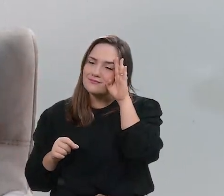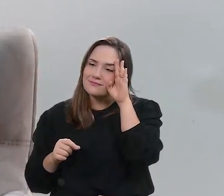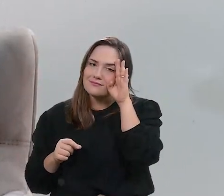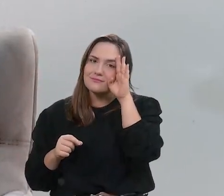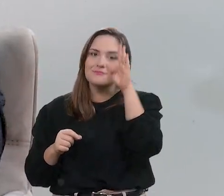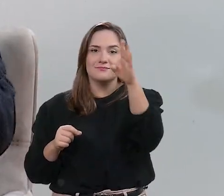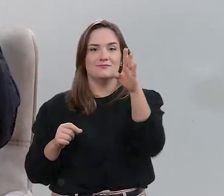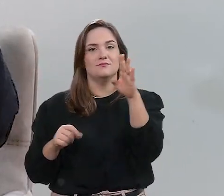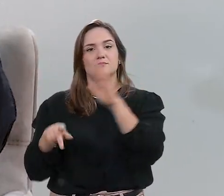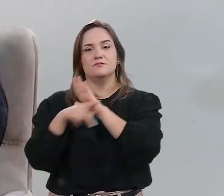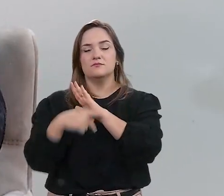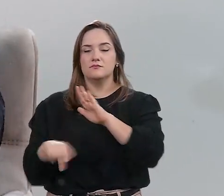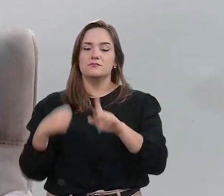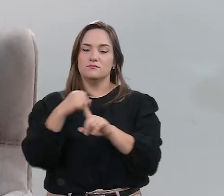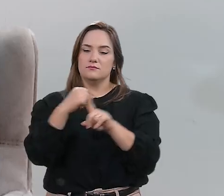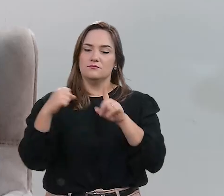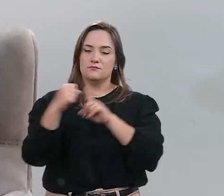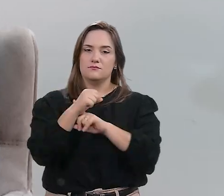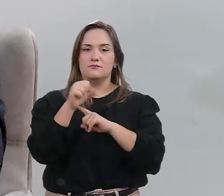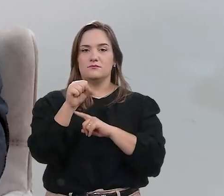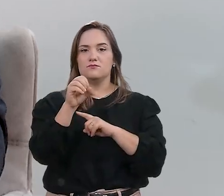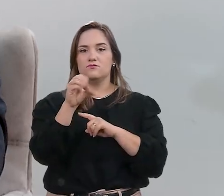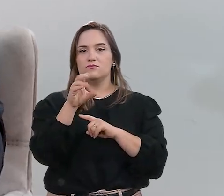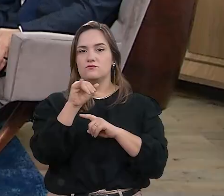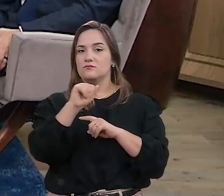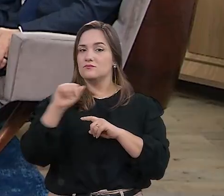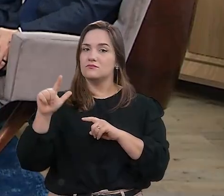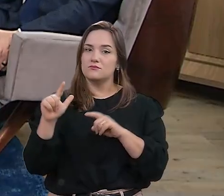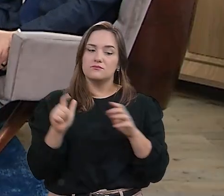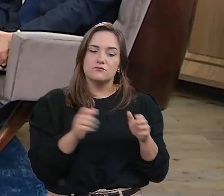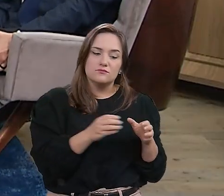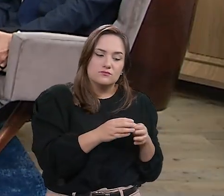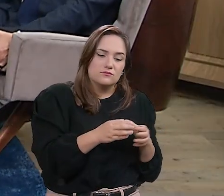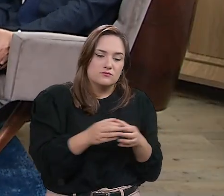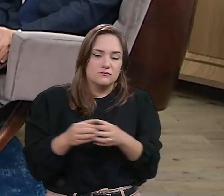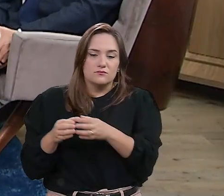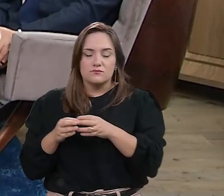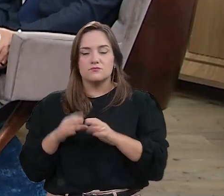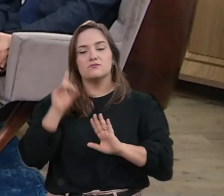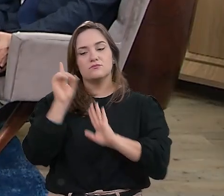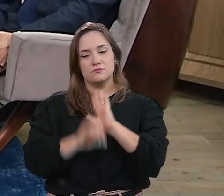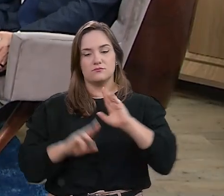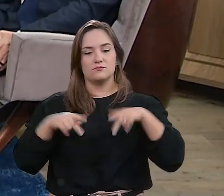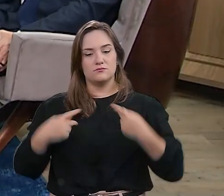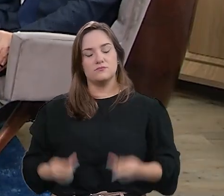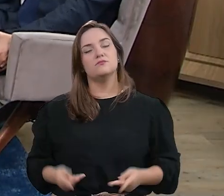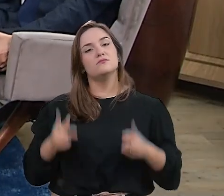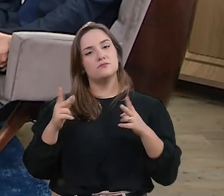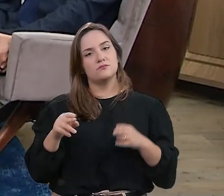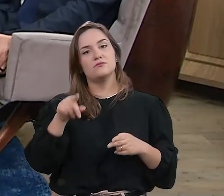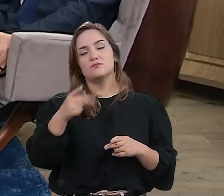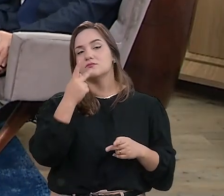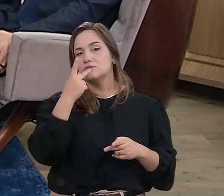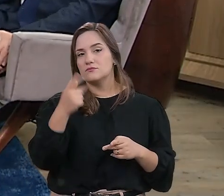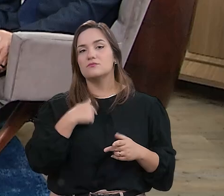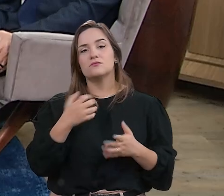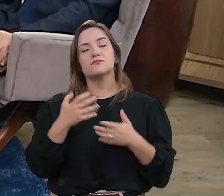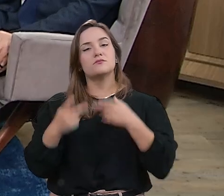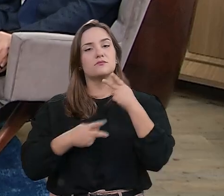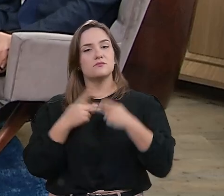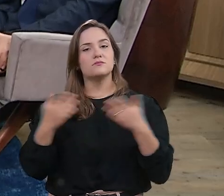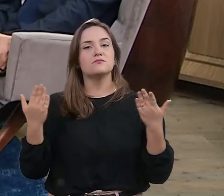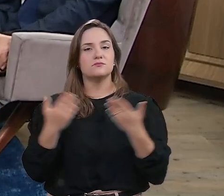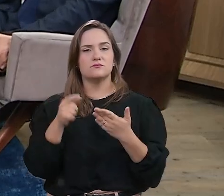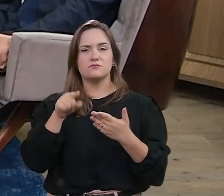questão social, é a questão das minorias. Direitos humanos, né, deputado? Como o senhor acabou de comentar, e falando sobre esse assunto, o senhor atualmente é presidente